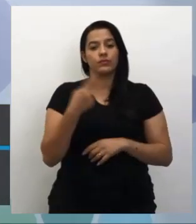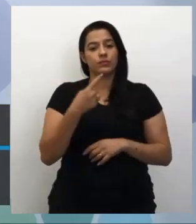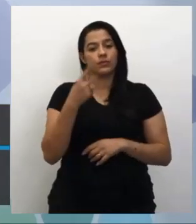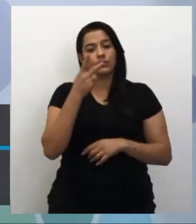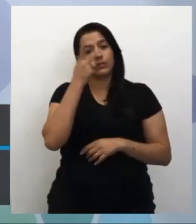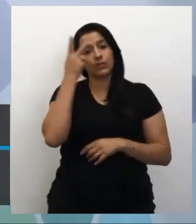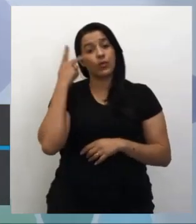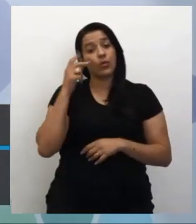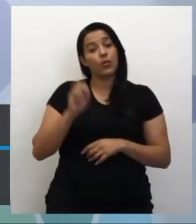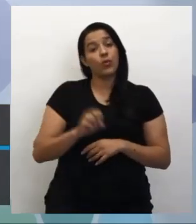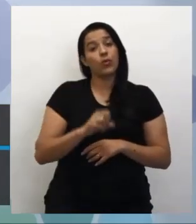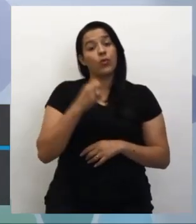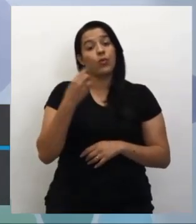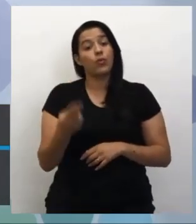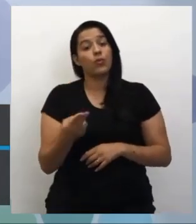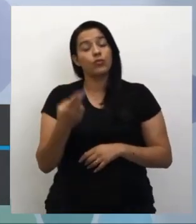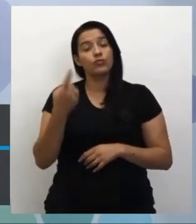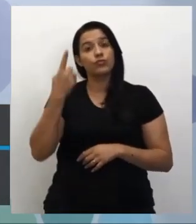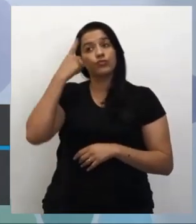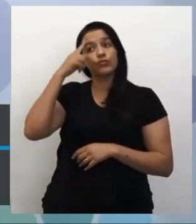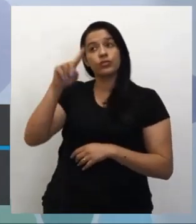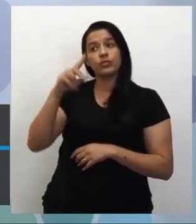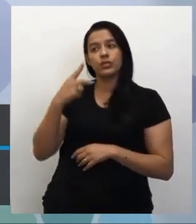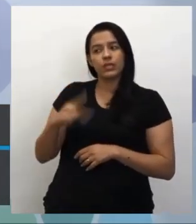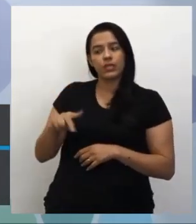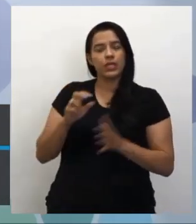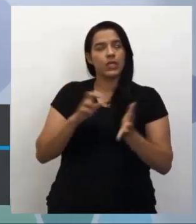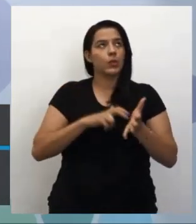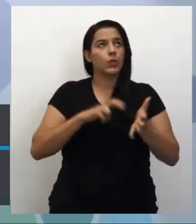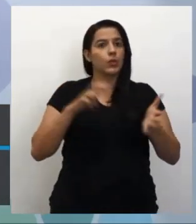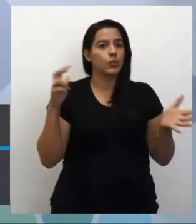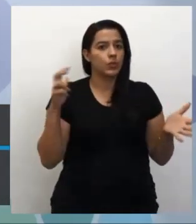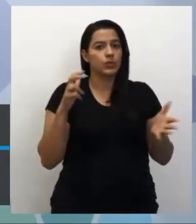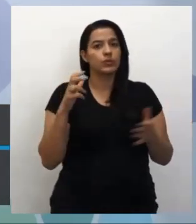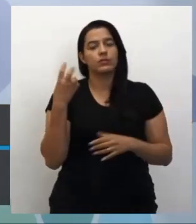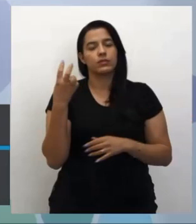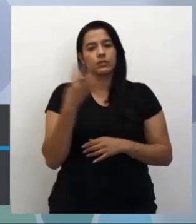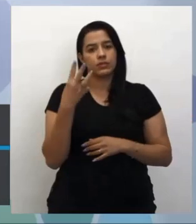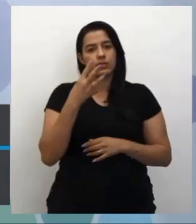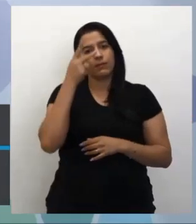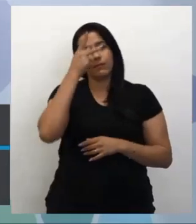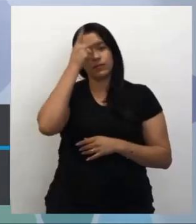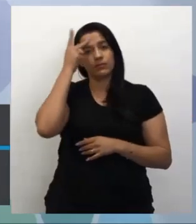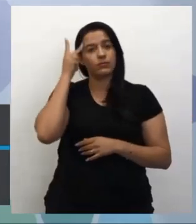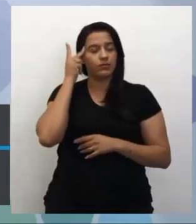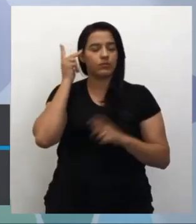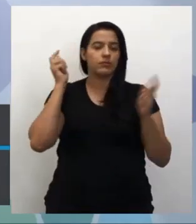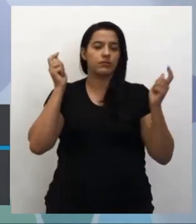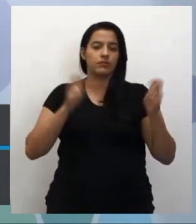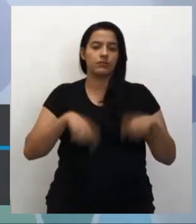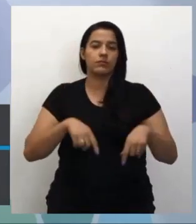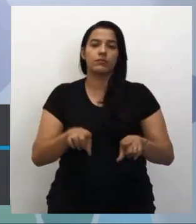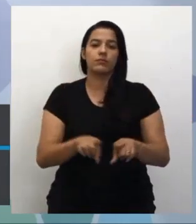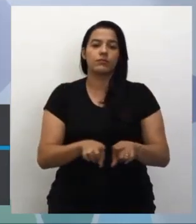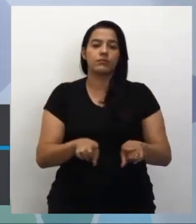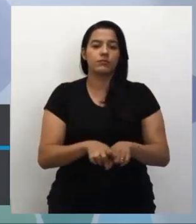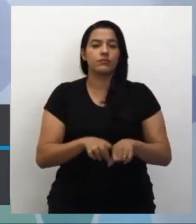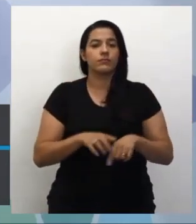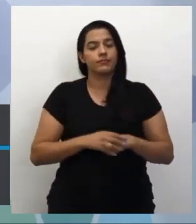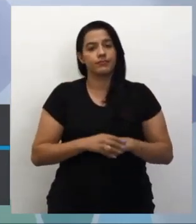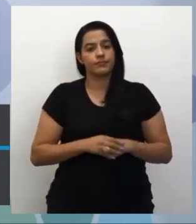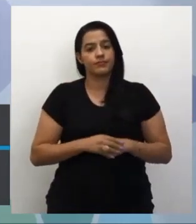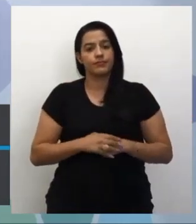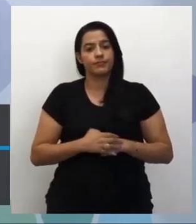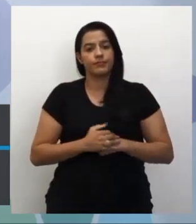posso ter alguém contando. Um dia ele acordou de sonhos confusos e viu metamorfoseado em barata. Ou